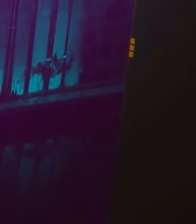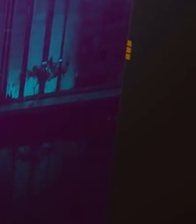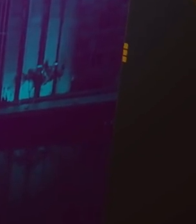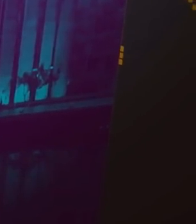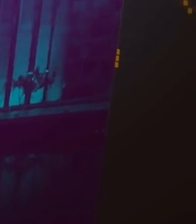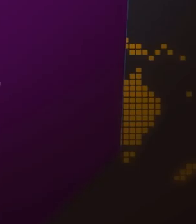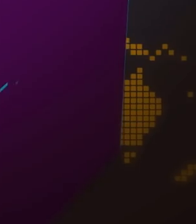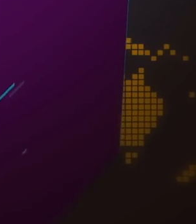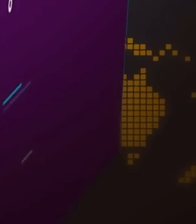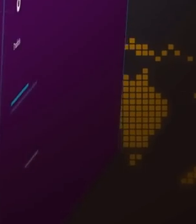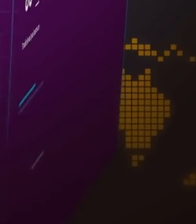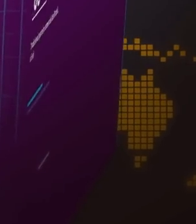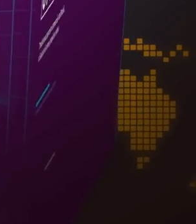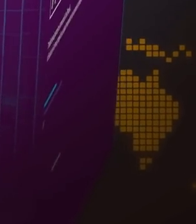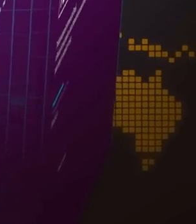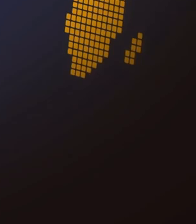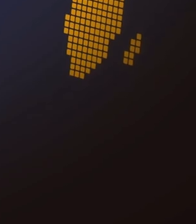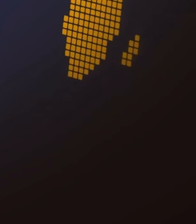Música